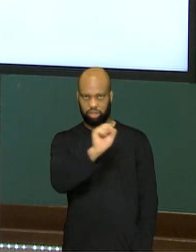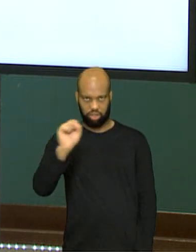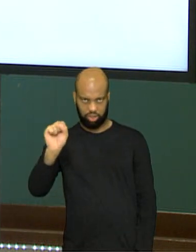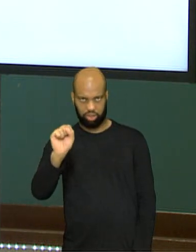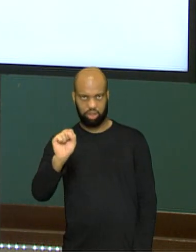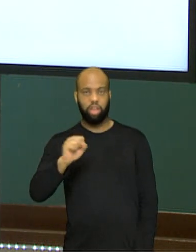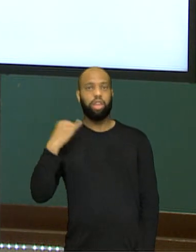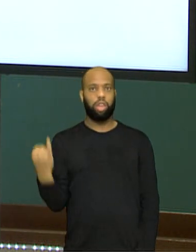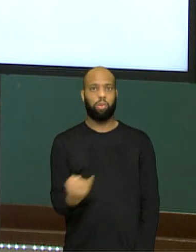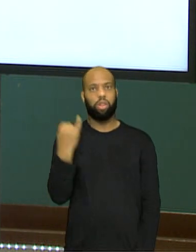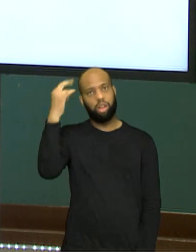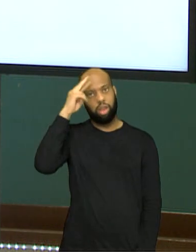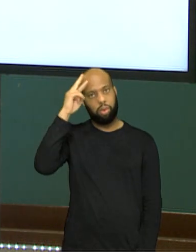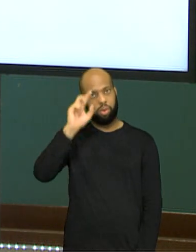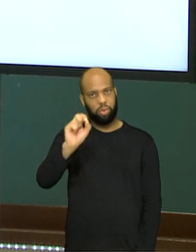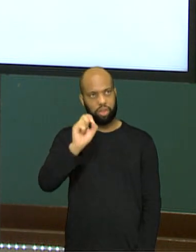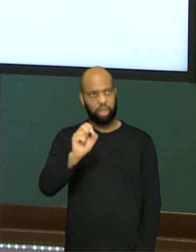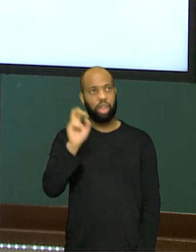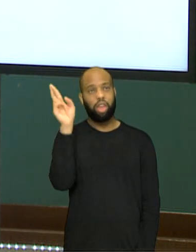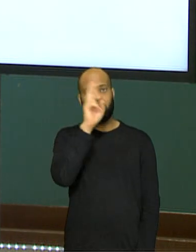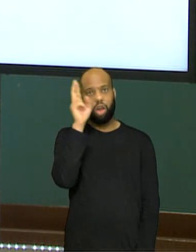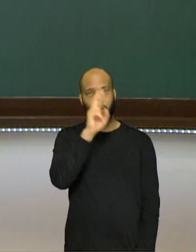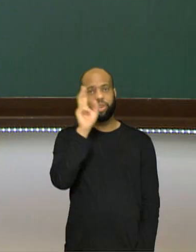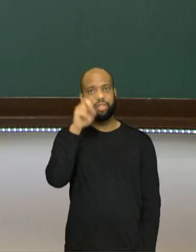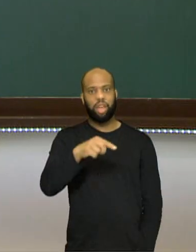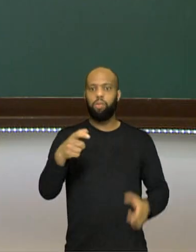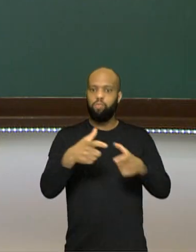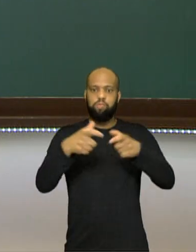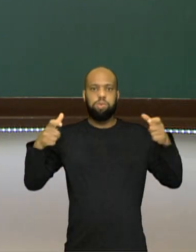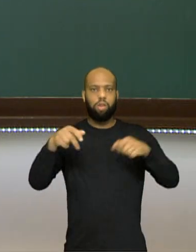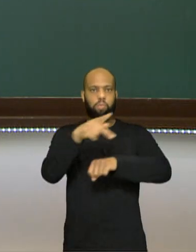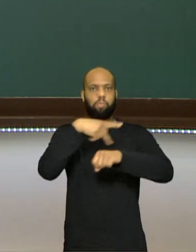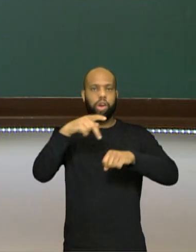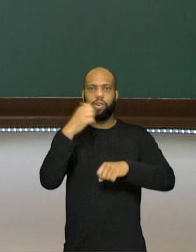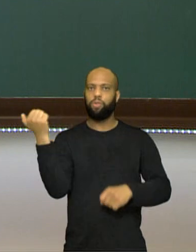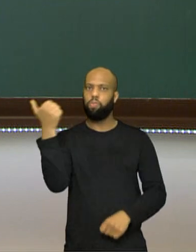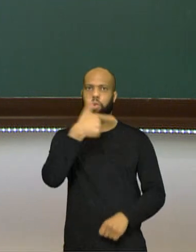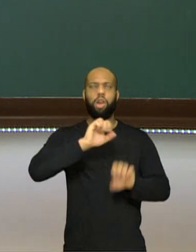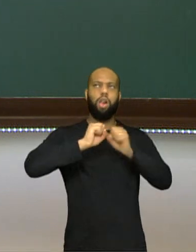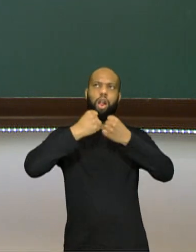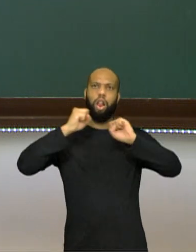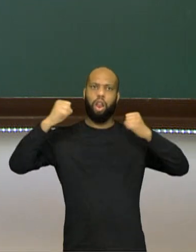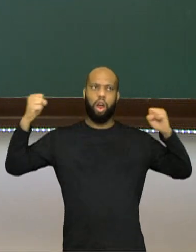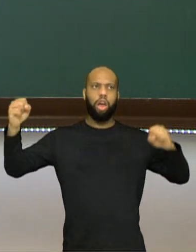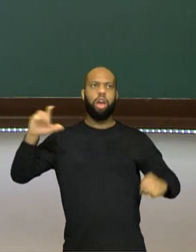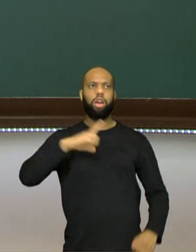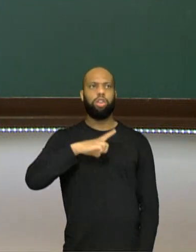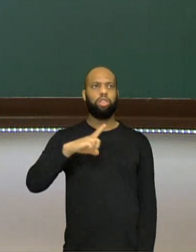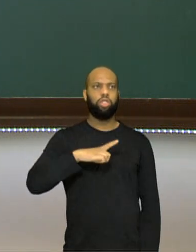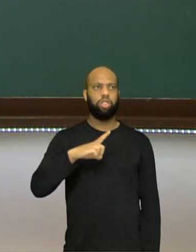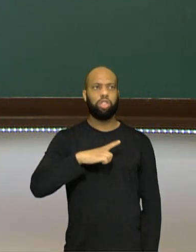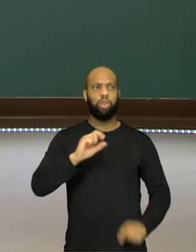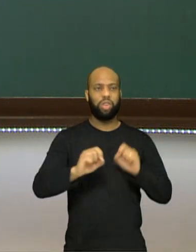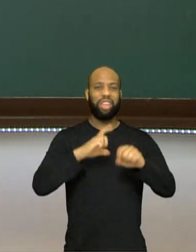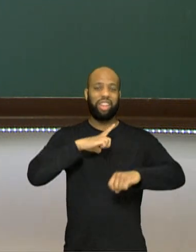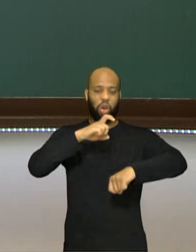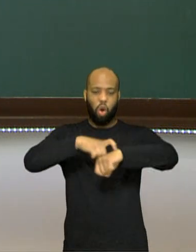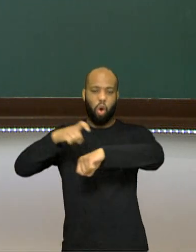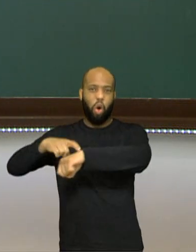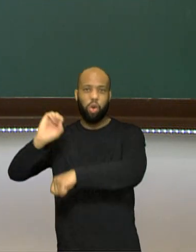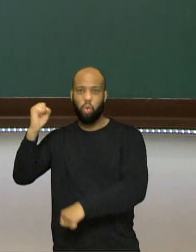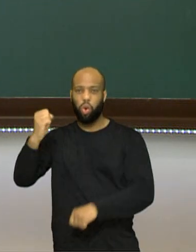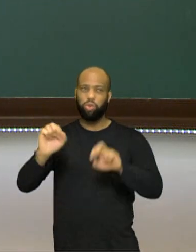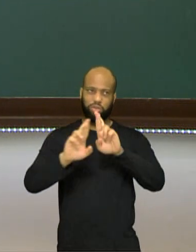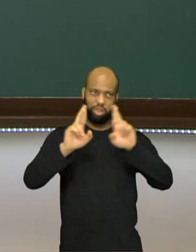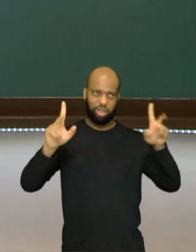Só lembrando, a Rússia é o maior país do mundo, ela possui pelo menos 8 fusos, né, e